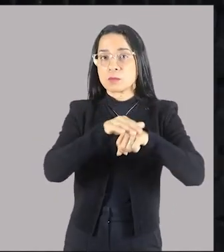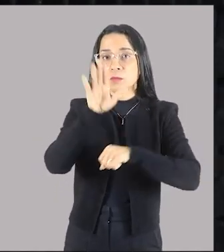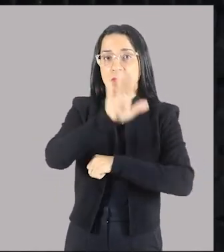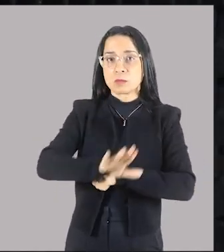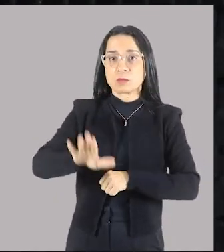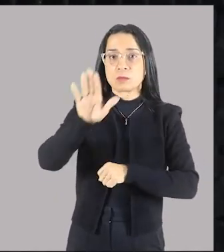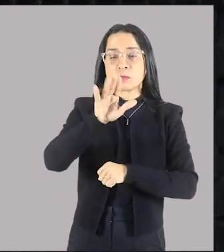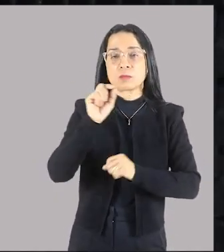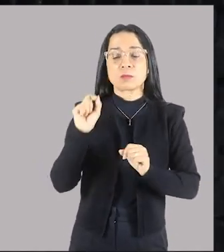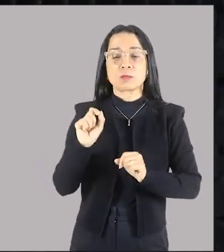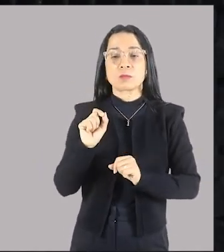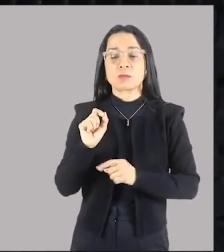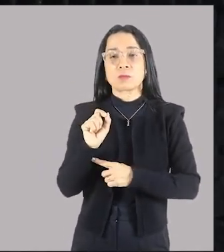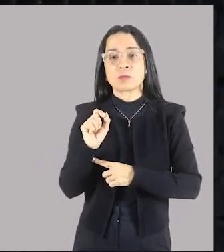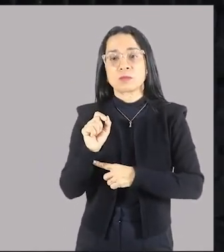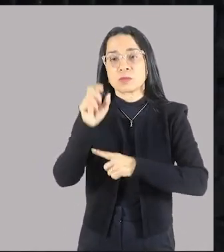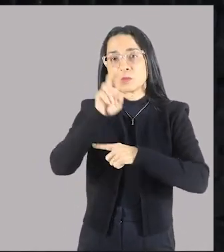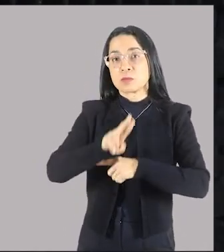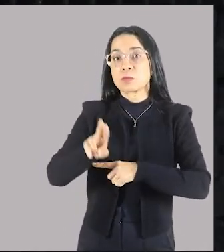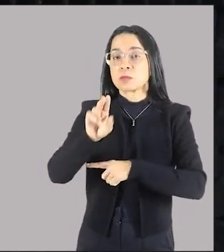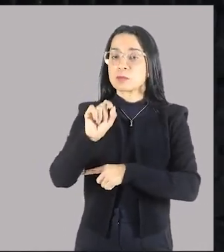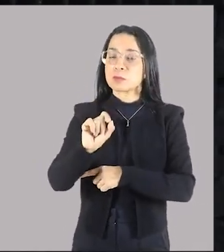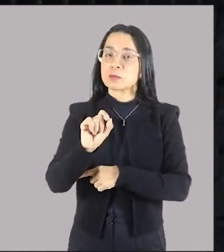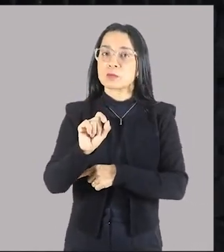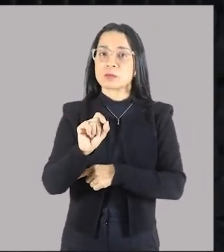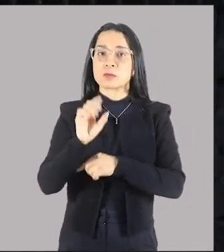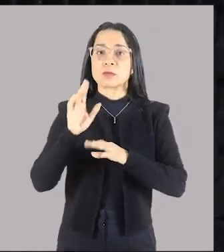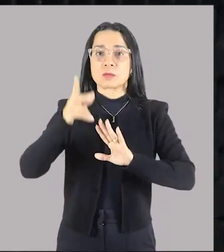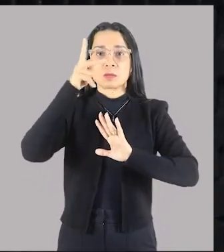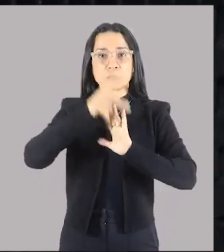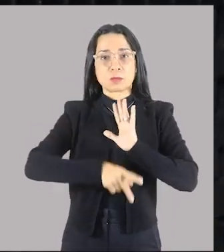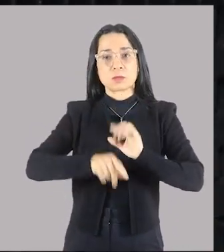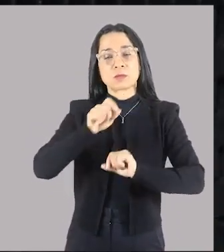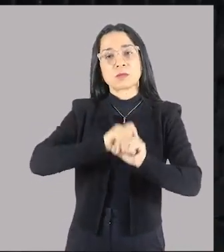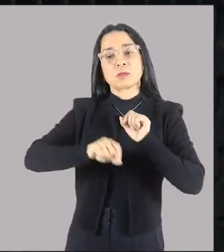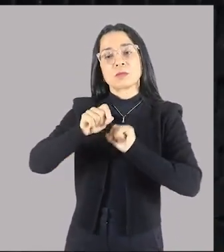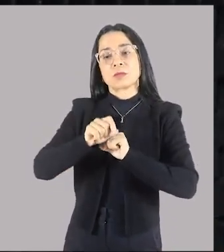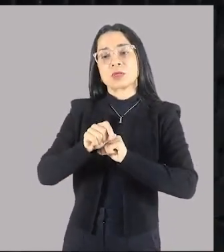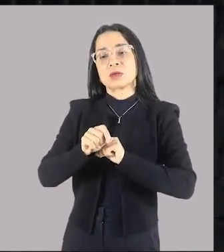ele usa isso, mas um plano que ele foi boicotado por empresários.